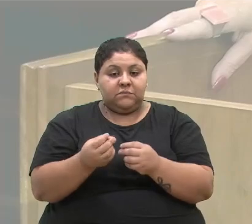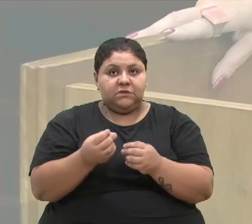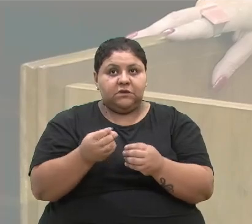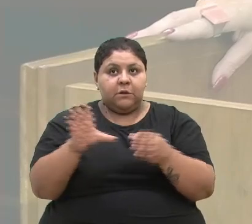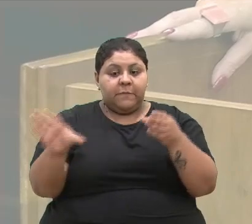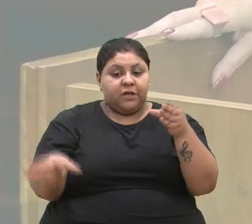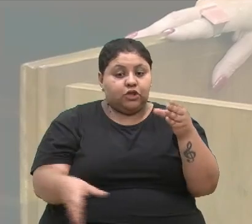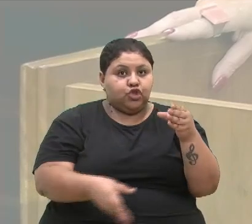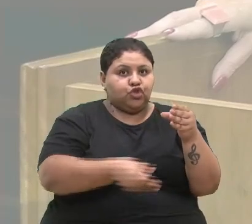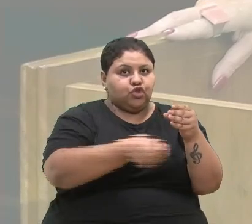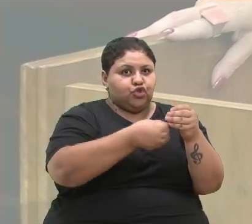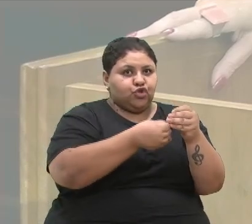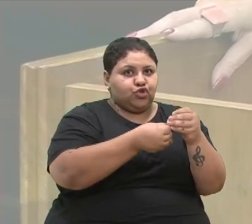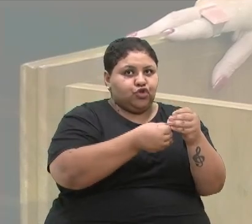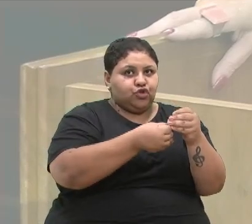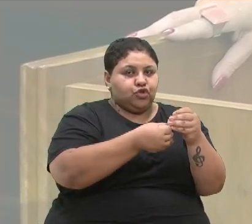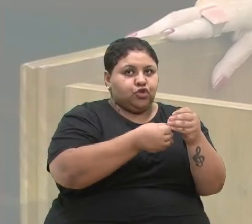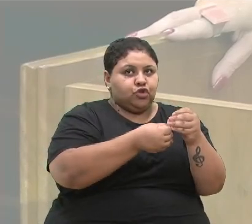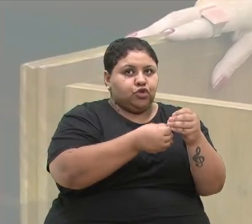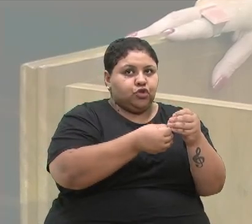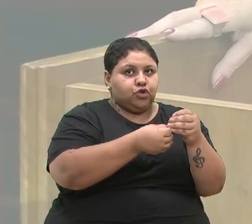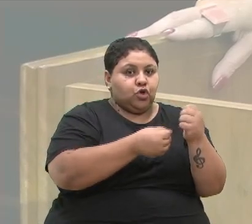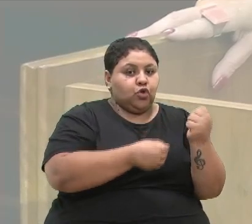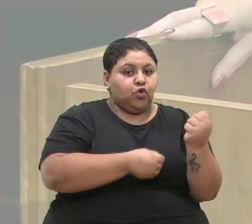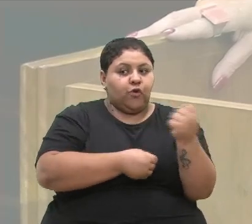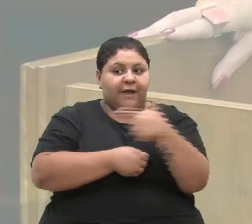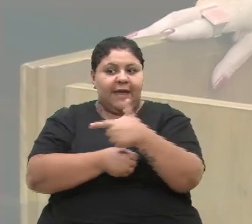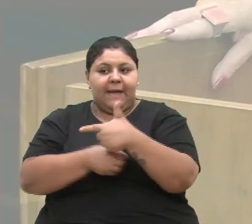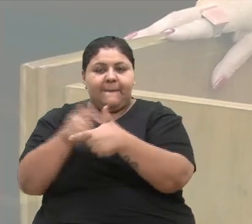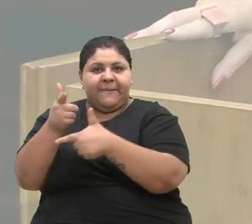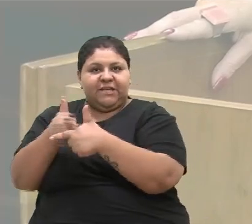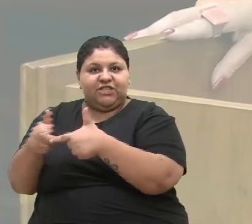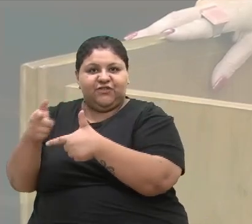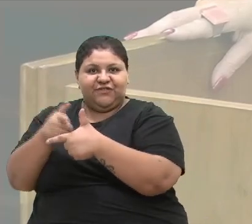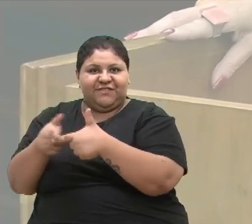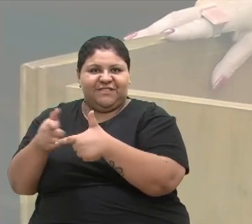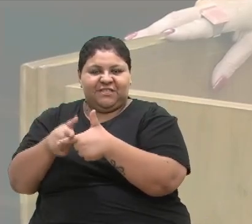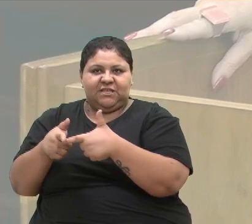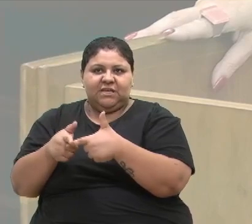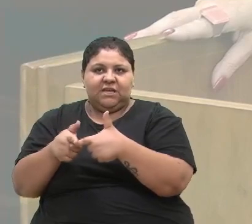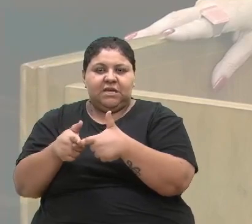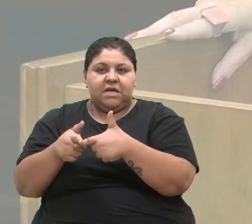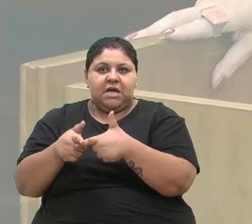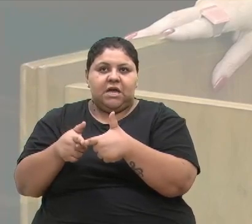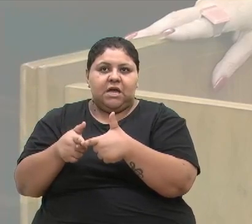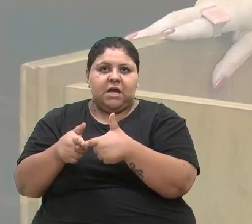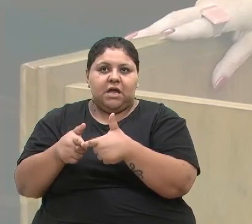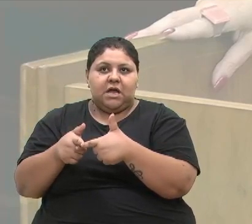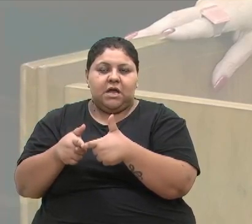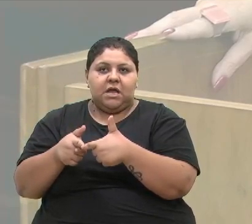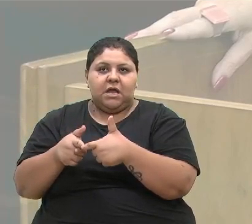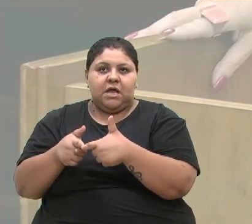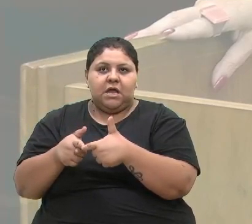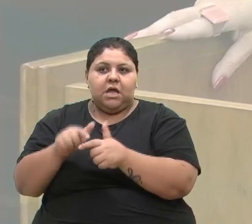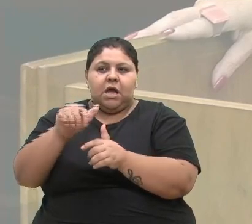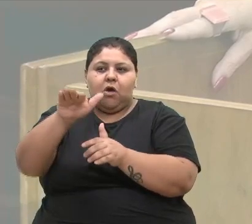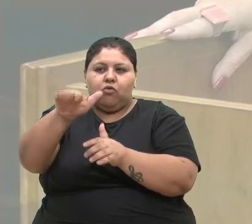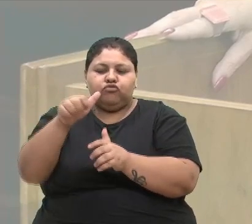somar do que para dividir. A romaria que se fez para convidar